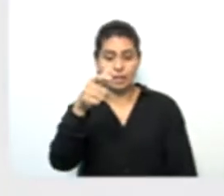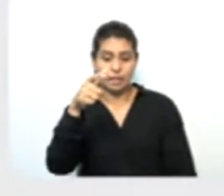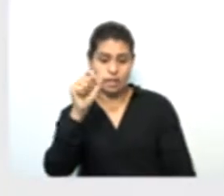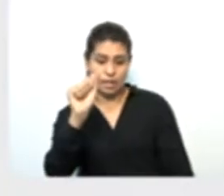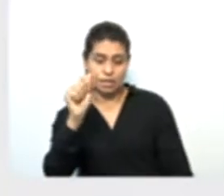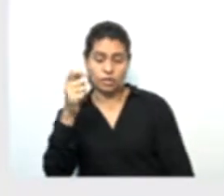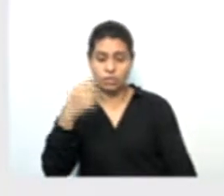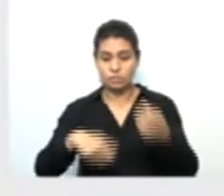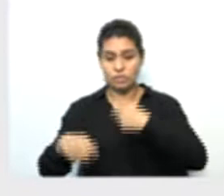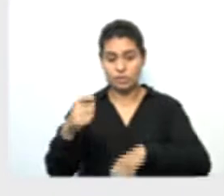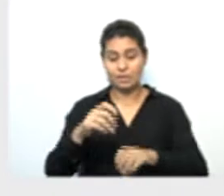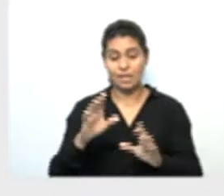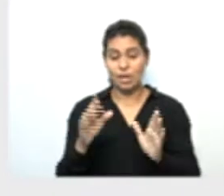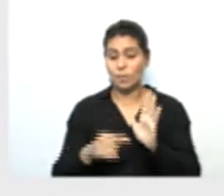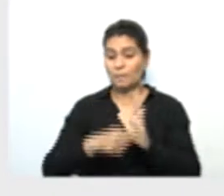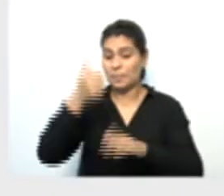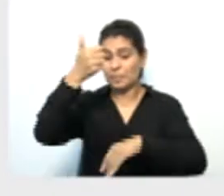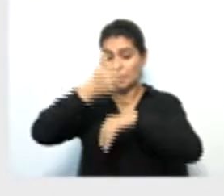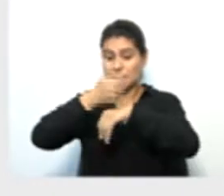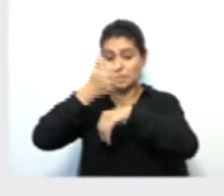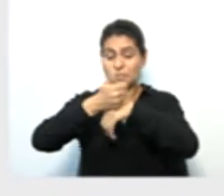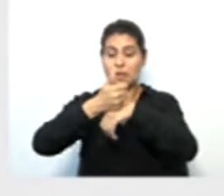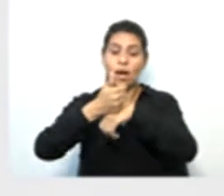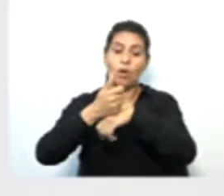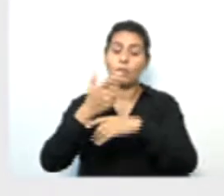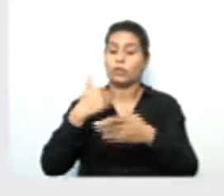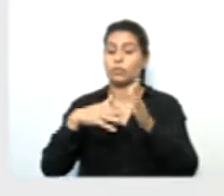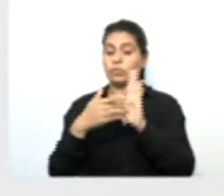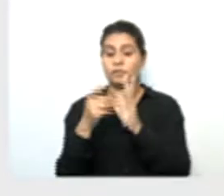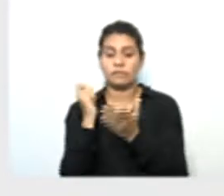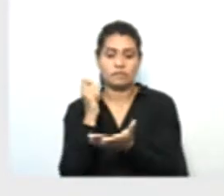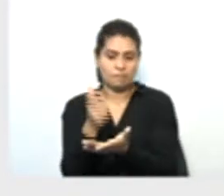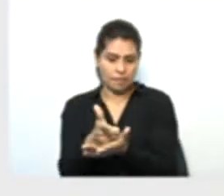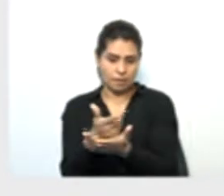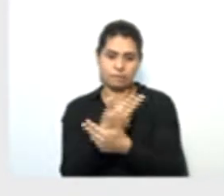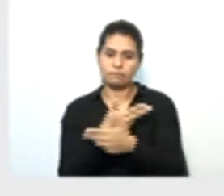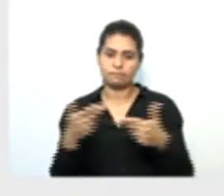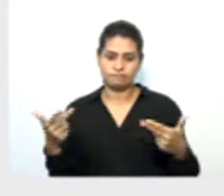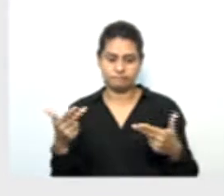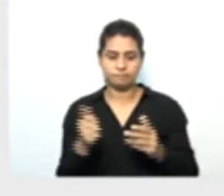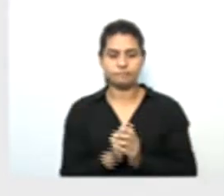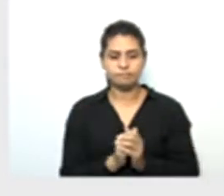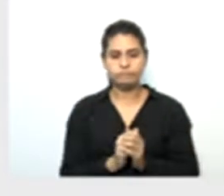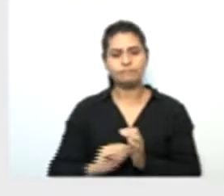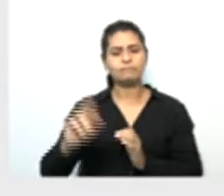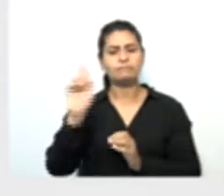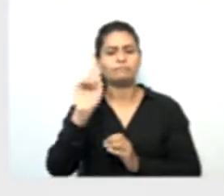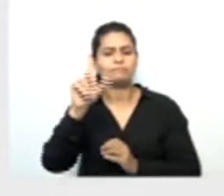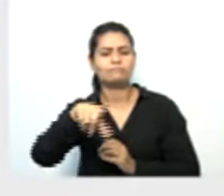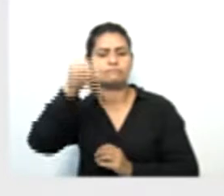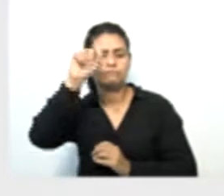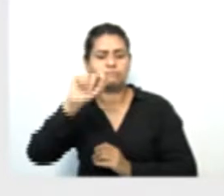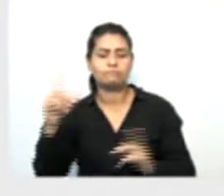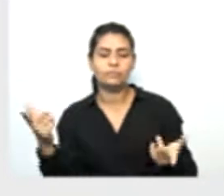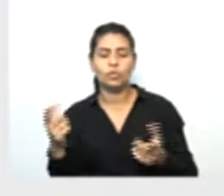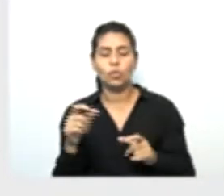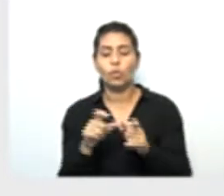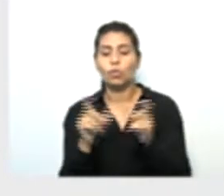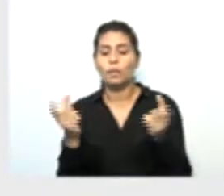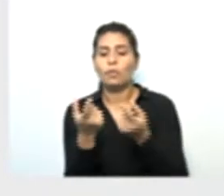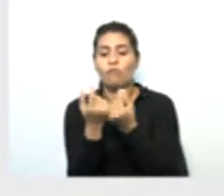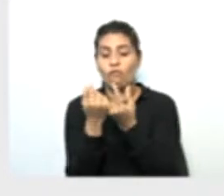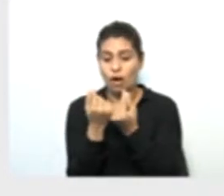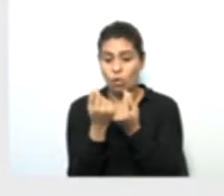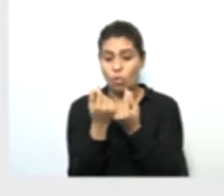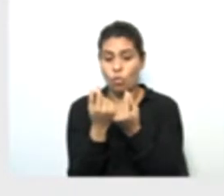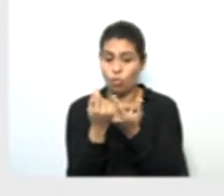a fonte de receitas da cooperativa para pagar as suas despesas. Quem decide o tamanho ou o valor